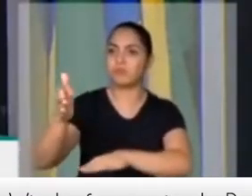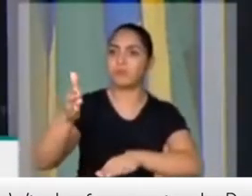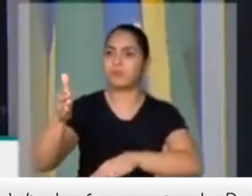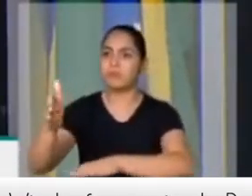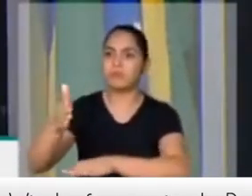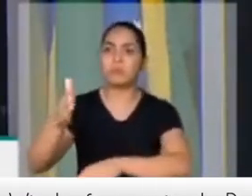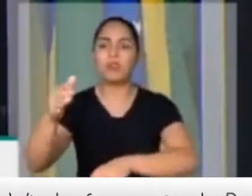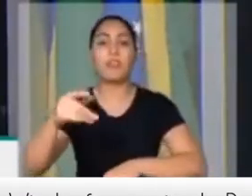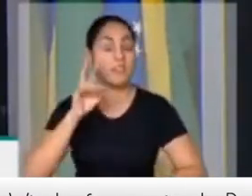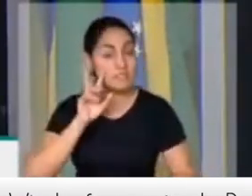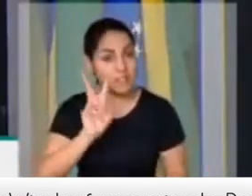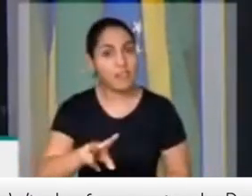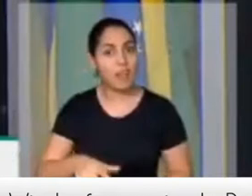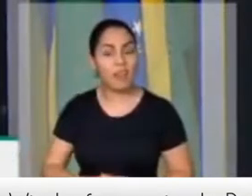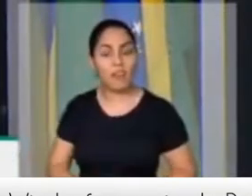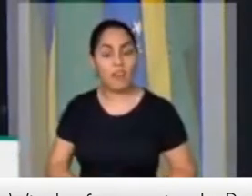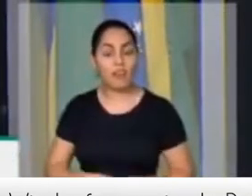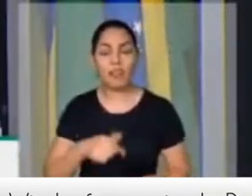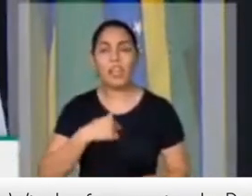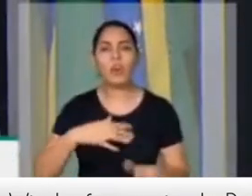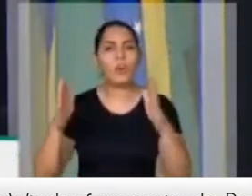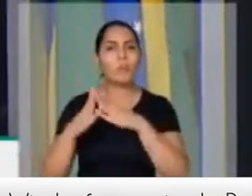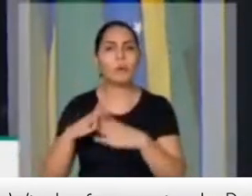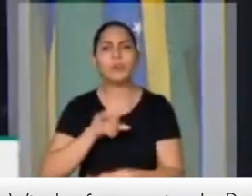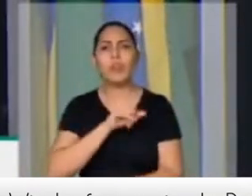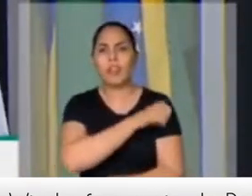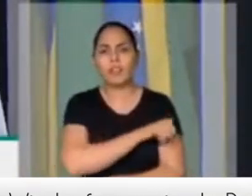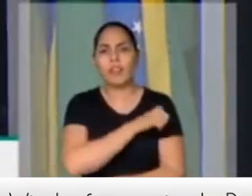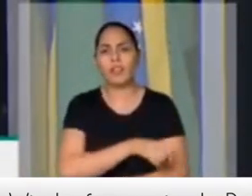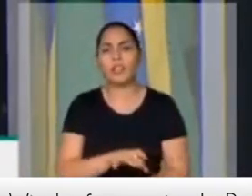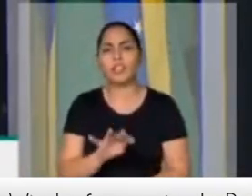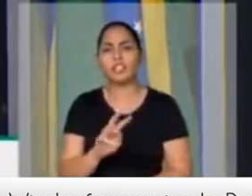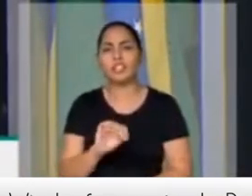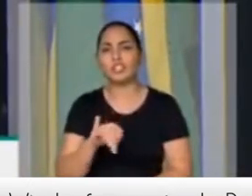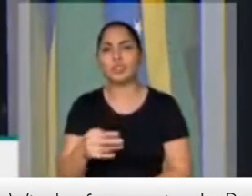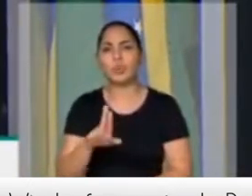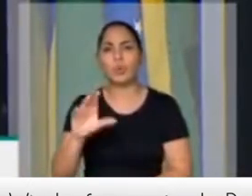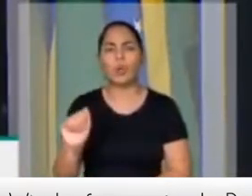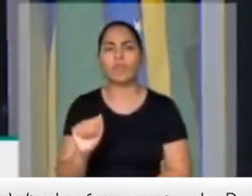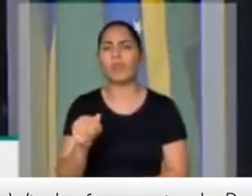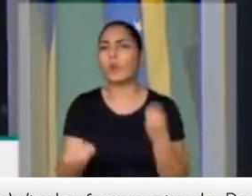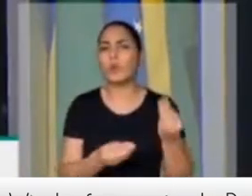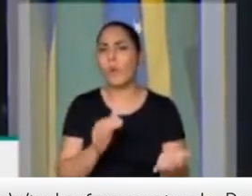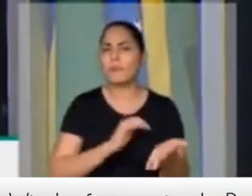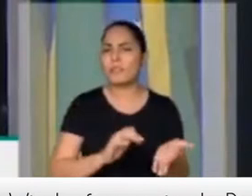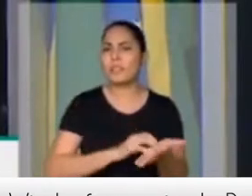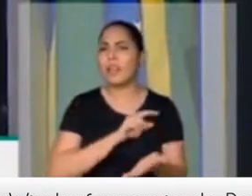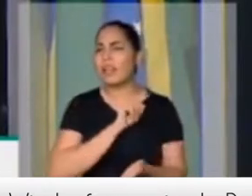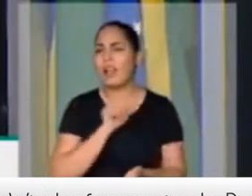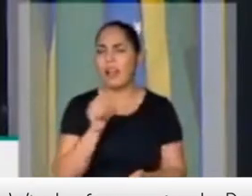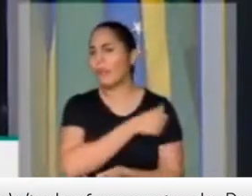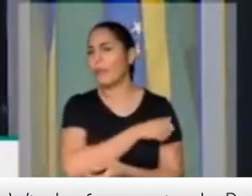41 anos eu fico estarrecido quando a secretaria de patrimônio da união não entende o ministério do esporte o antigo